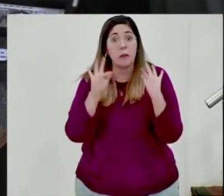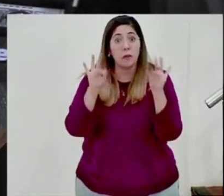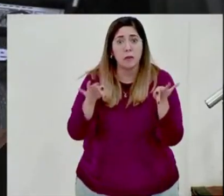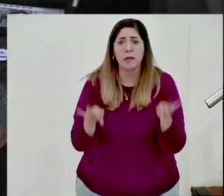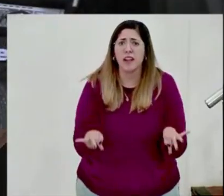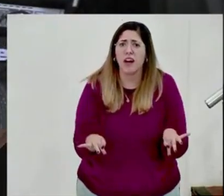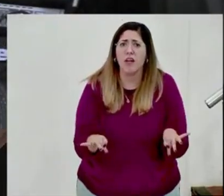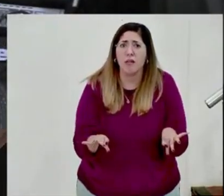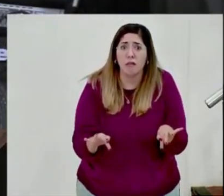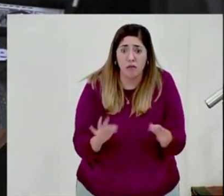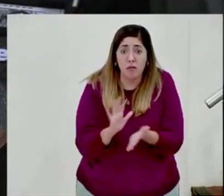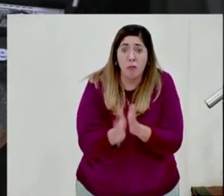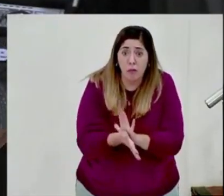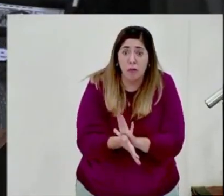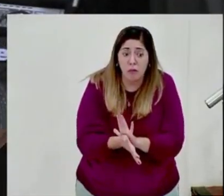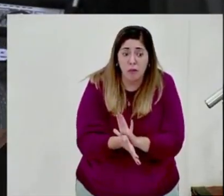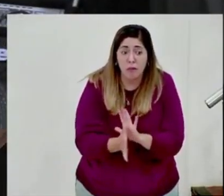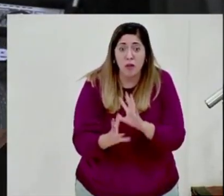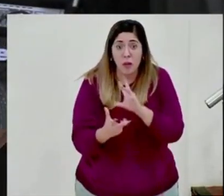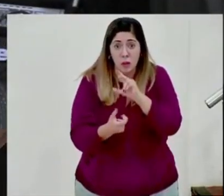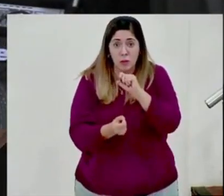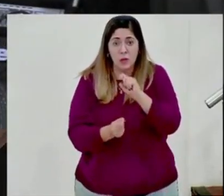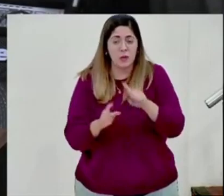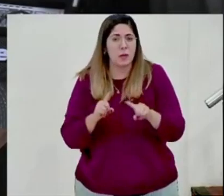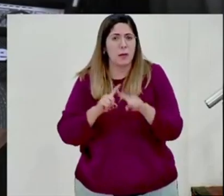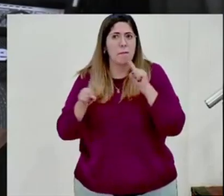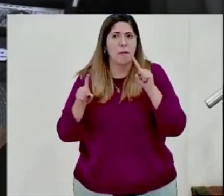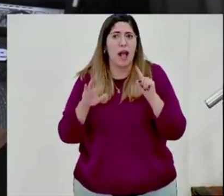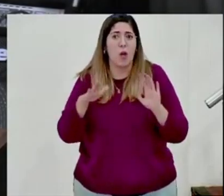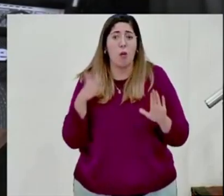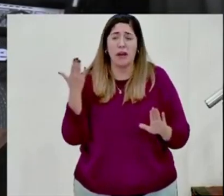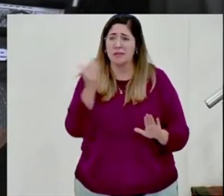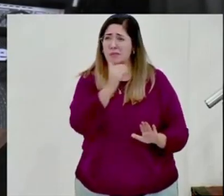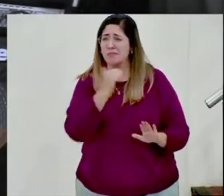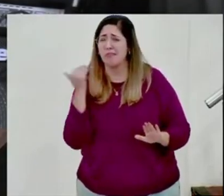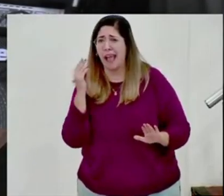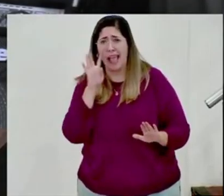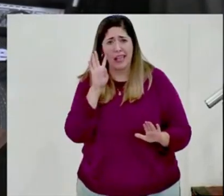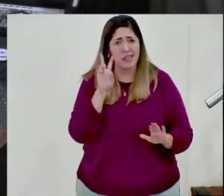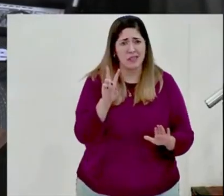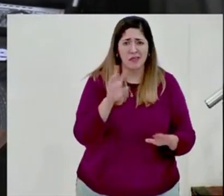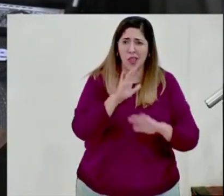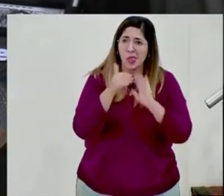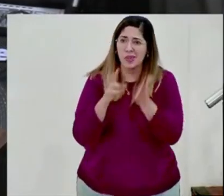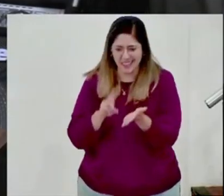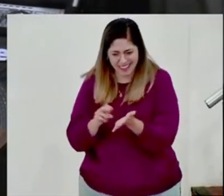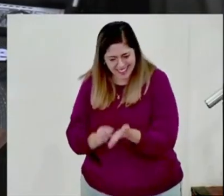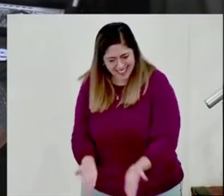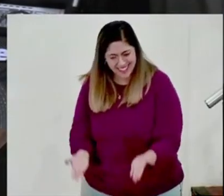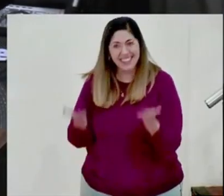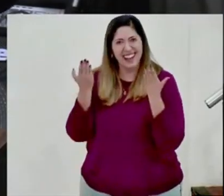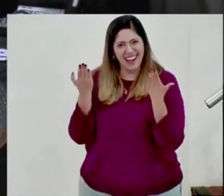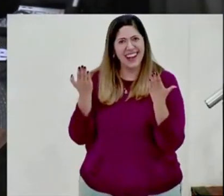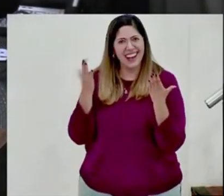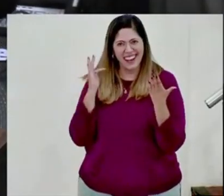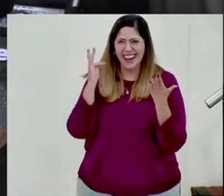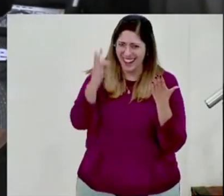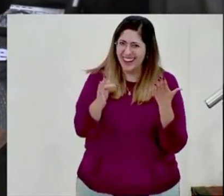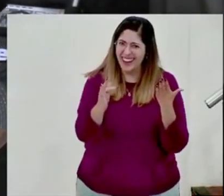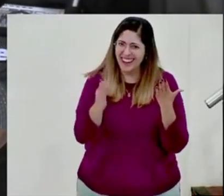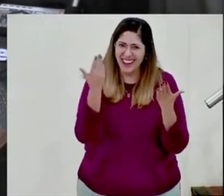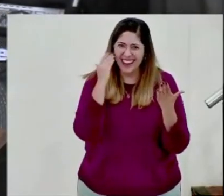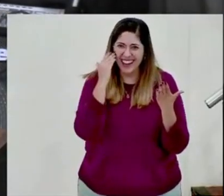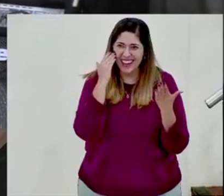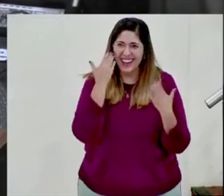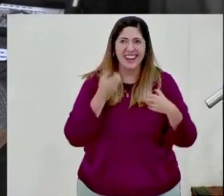tempos. Porque Deus não vai deixar a minha alma na morte, não vai permitir que eu veja a corrupção, eu vou ressuscitar. E o Salmo 46 fala a respeito disso,